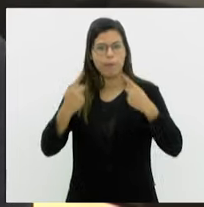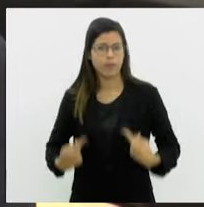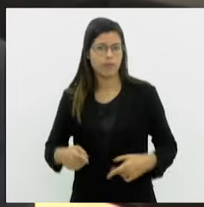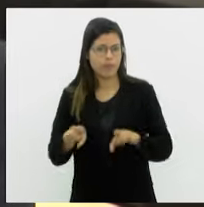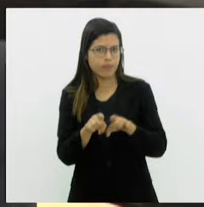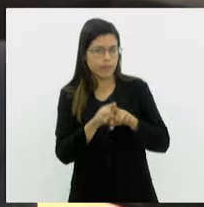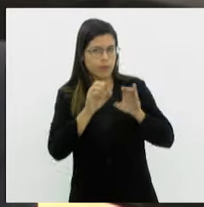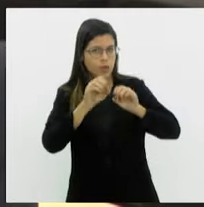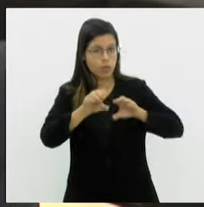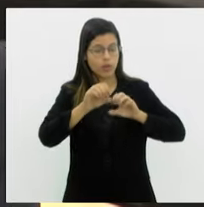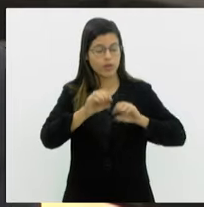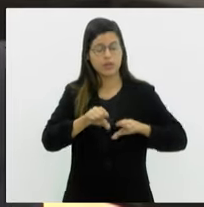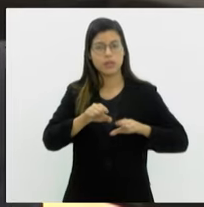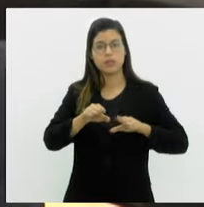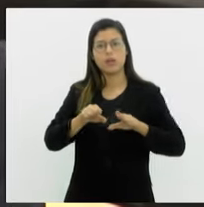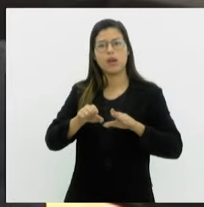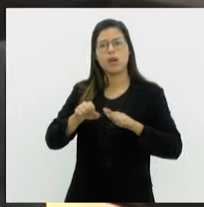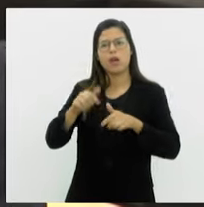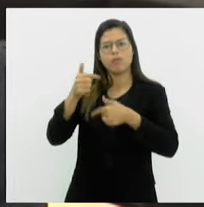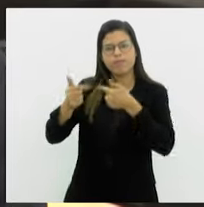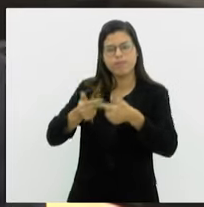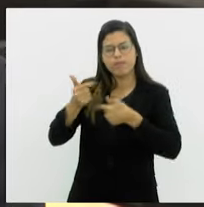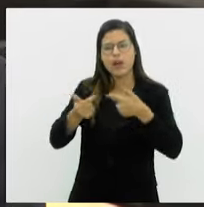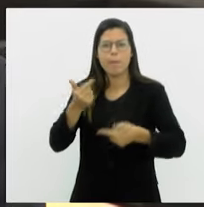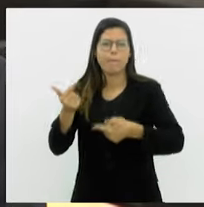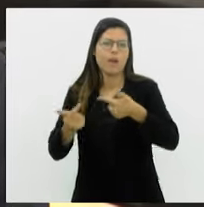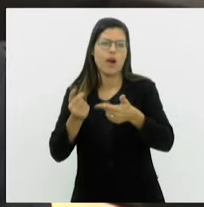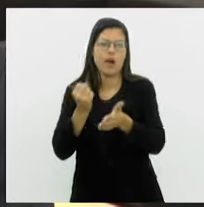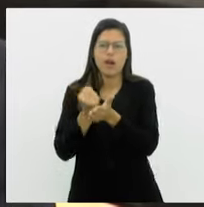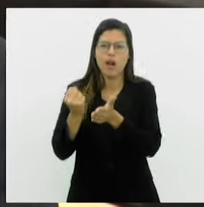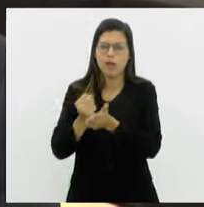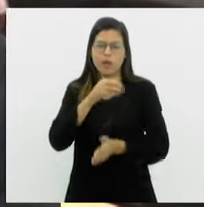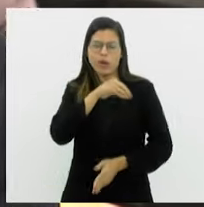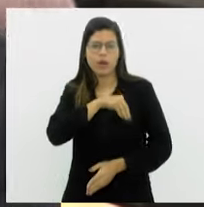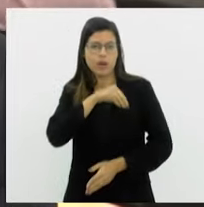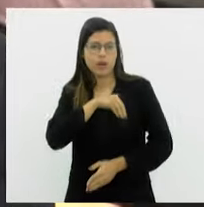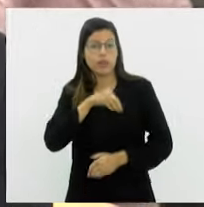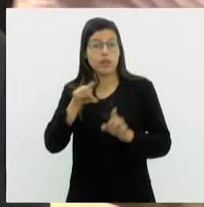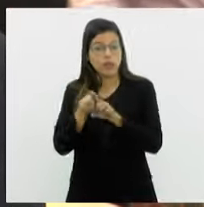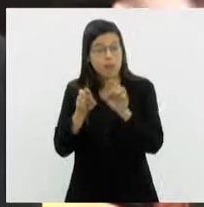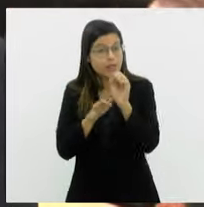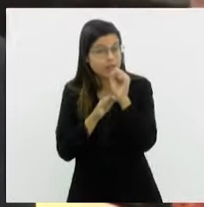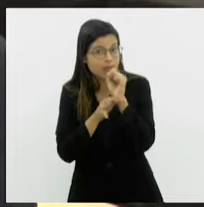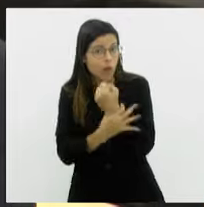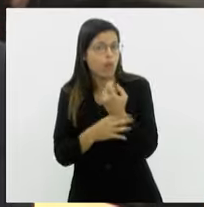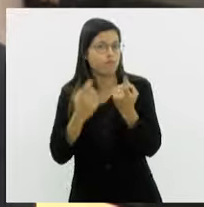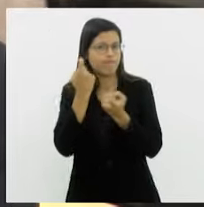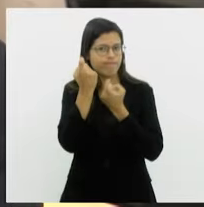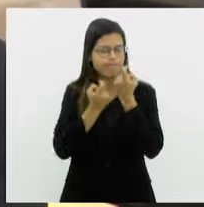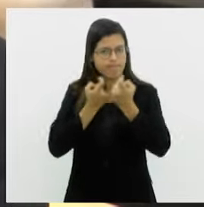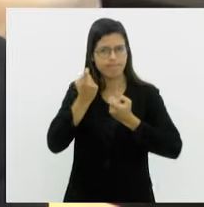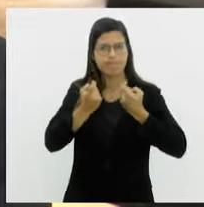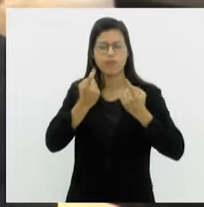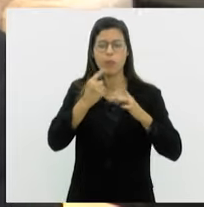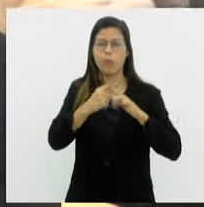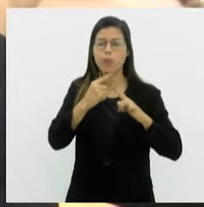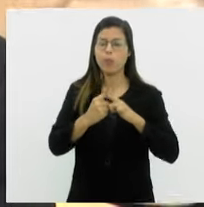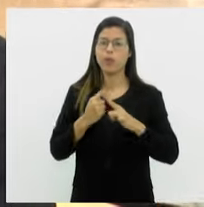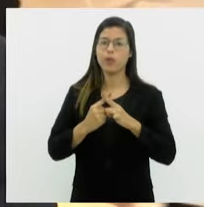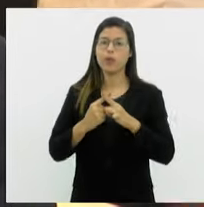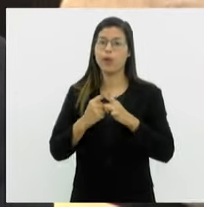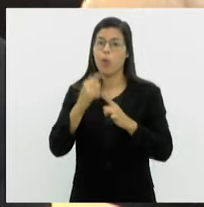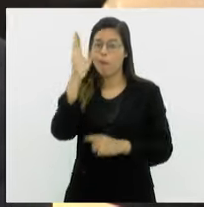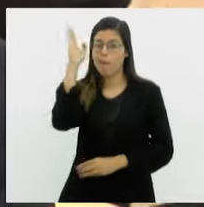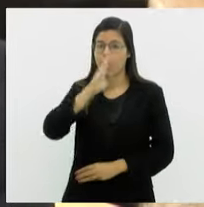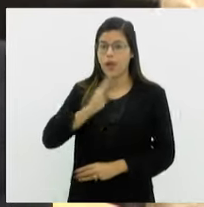educação, a gente tem trabalho e renda, a gente tem a segurança, que é uma parte ainda que muito nos aflige, porque a gente tem ainda, né, o